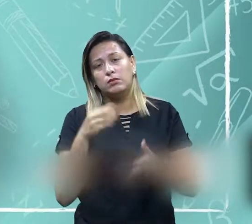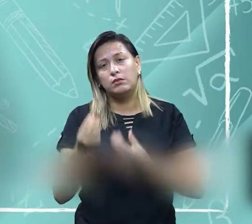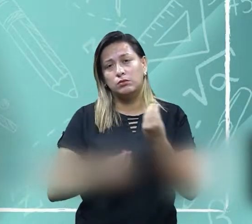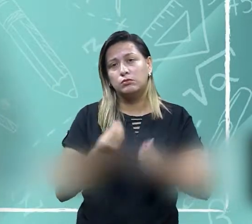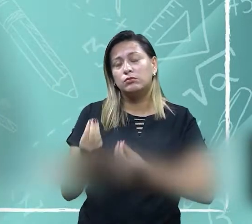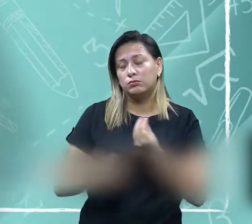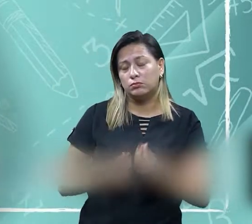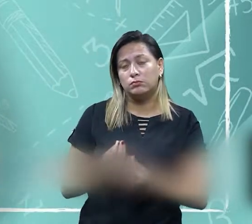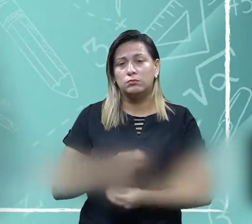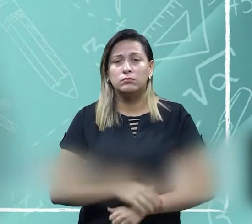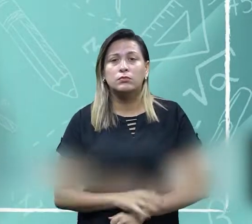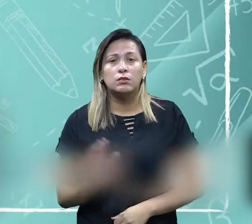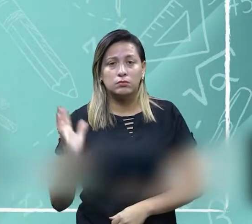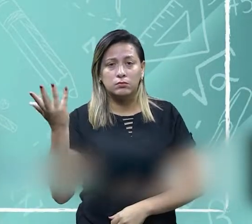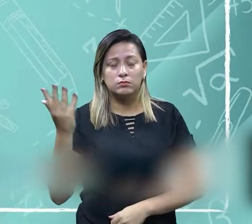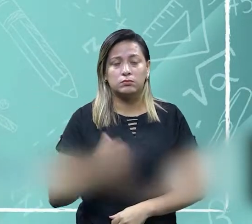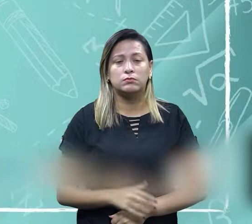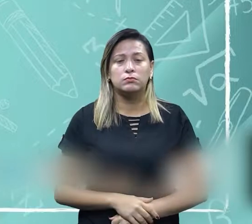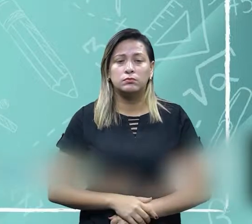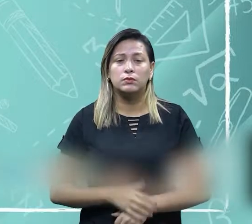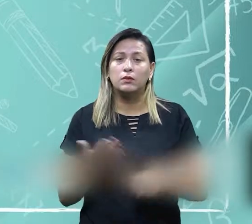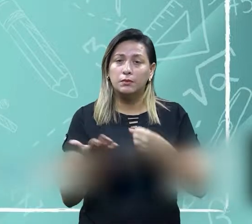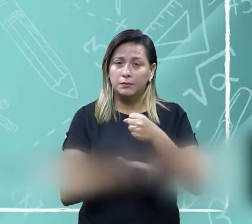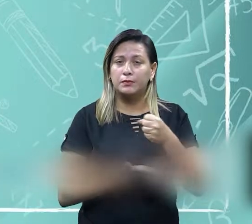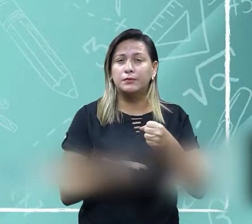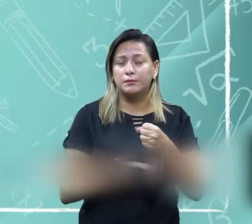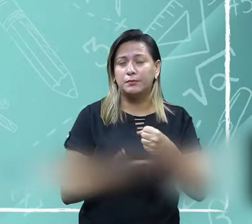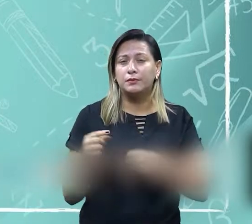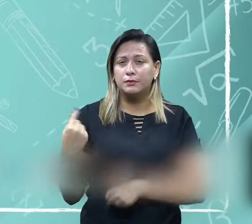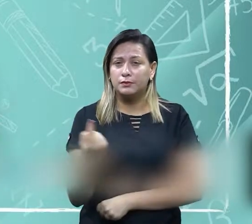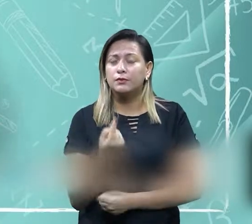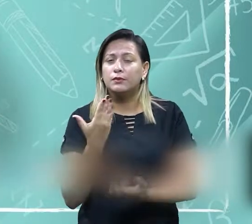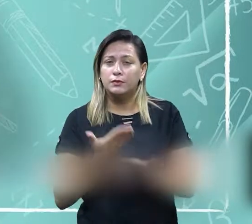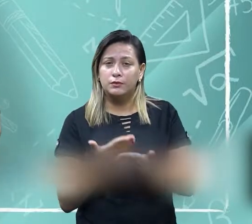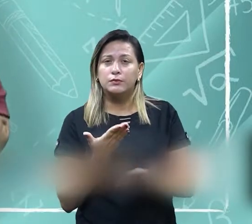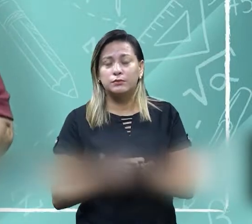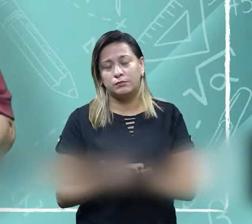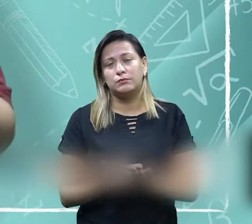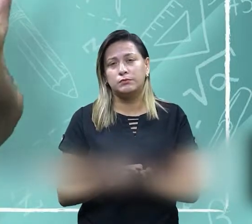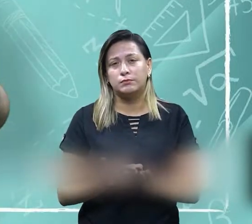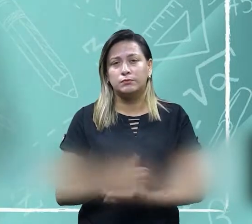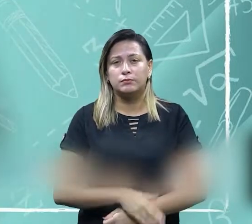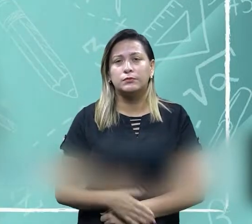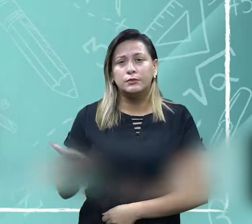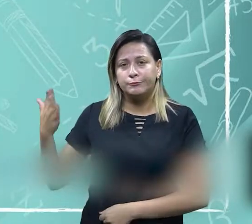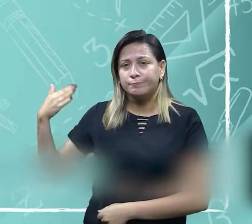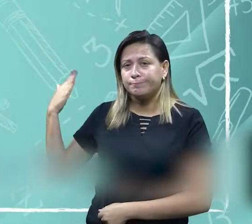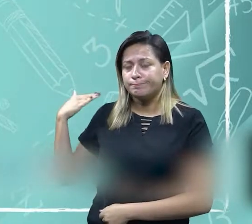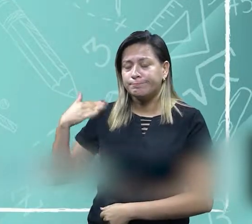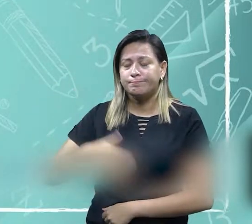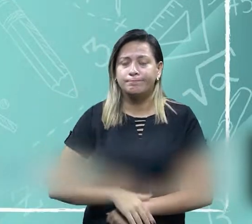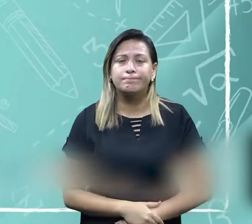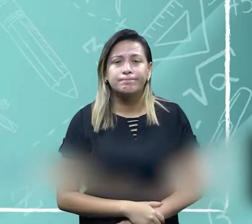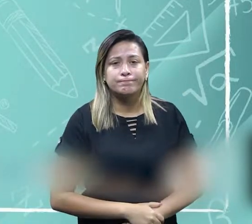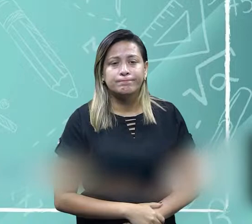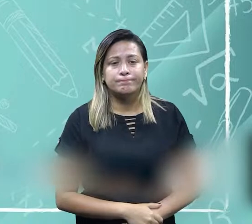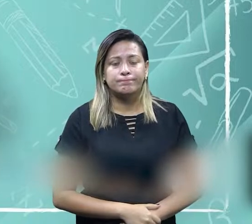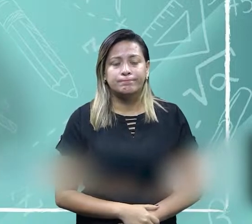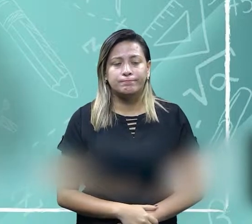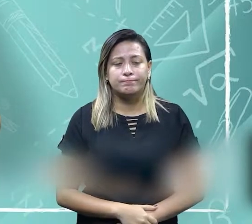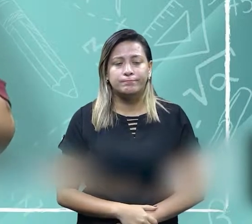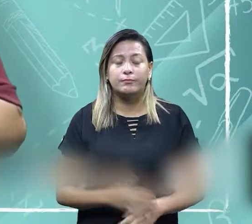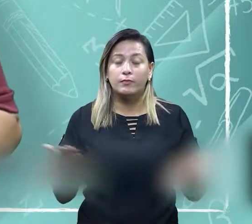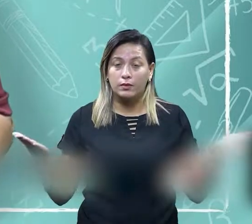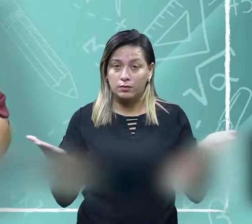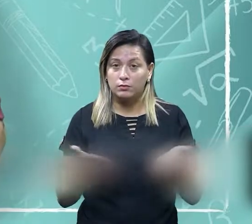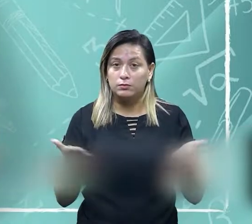ok? Então, basicamente foi exatamente isso que nós falamos nas aulas anteriores. Hoje